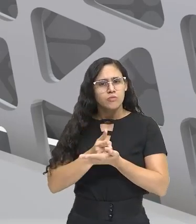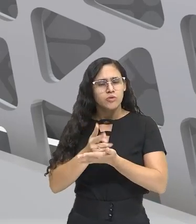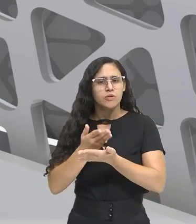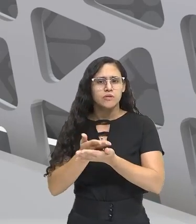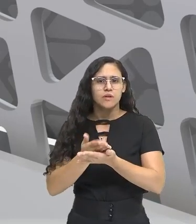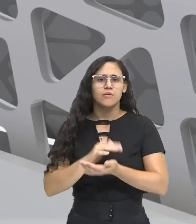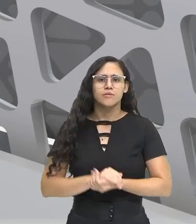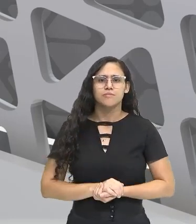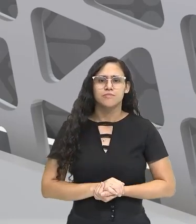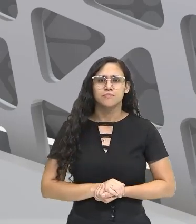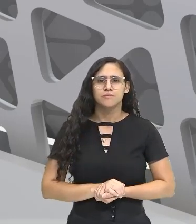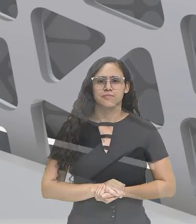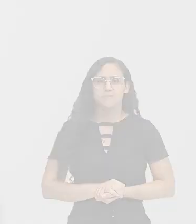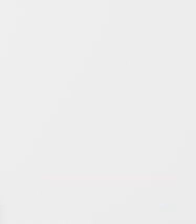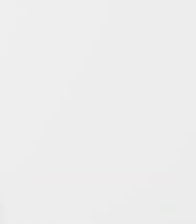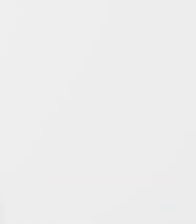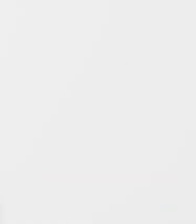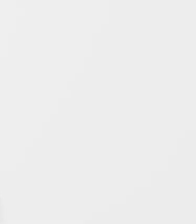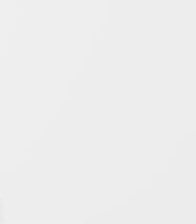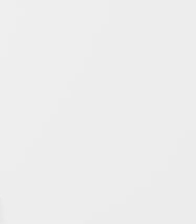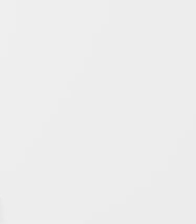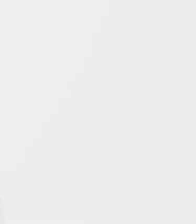aula.